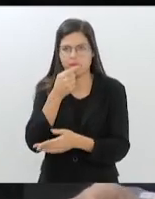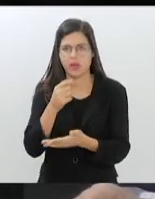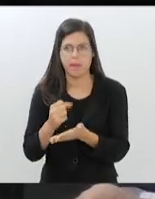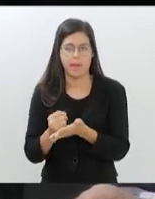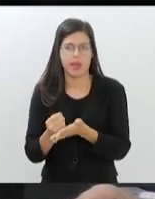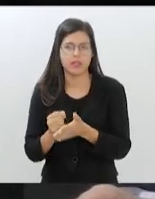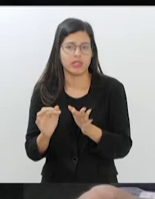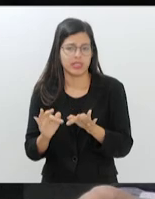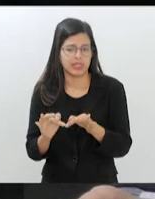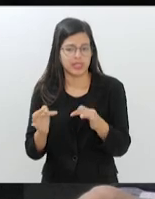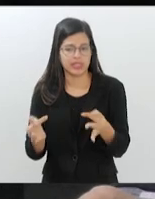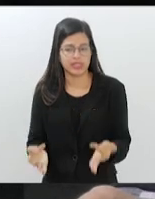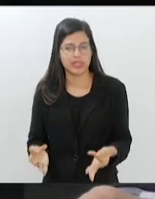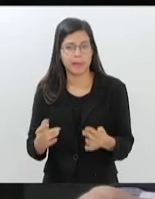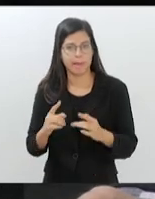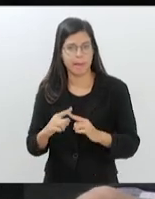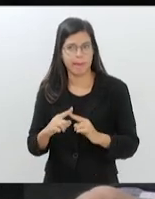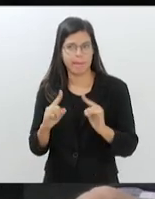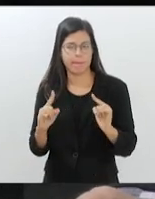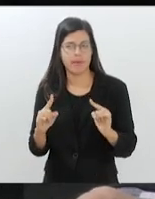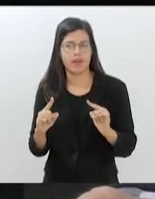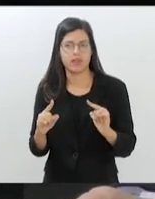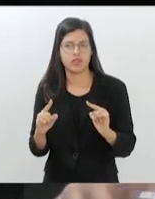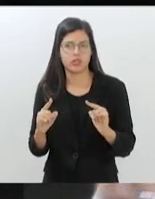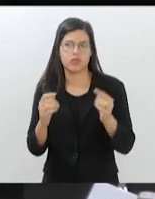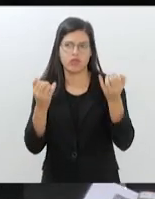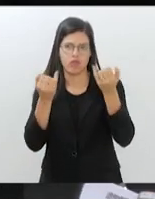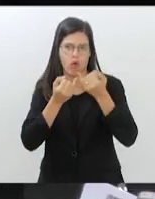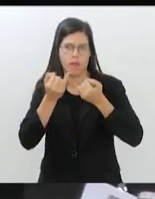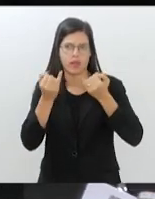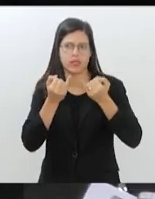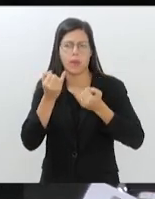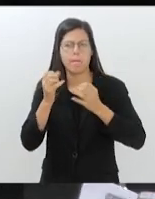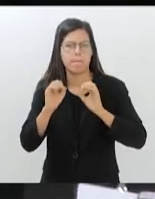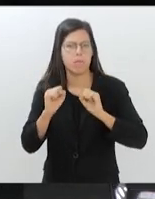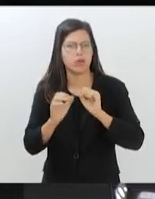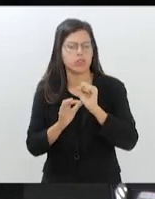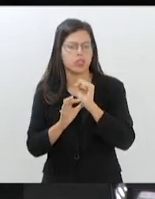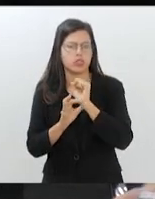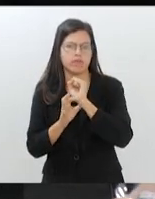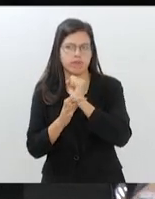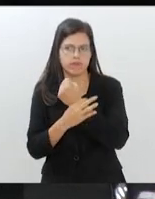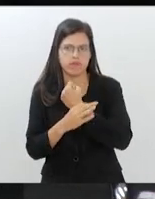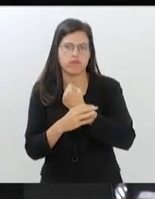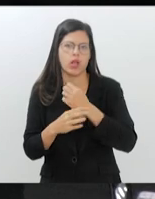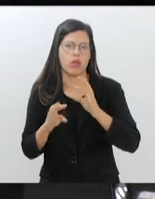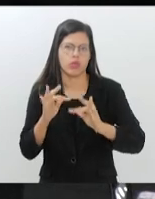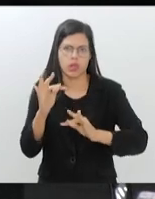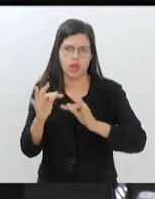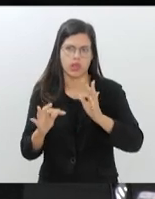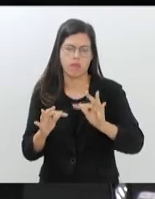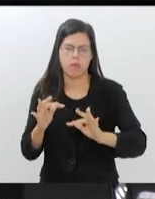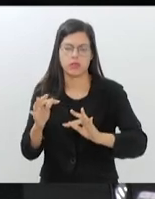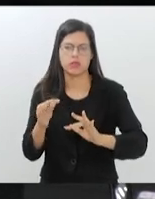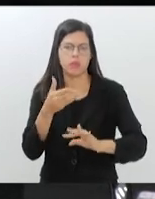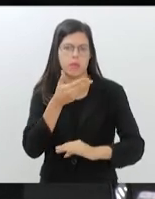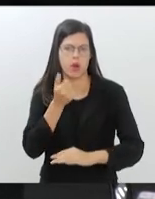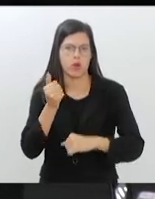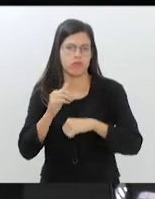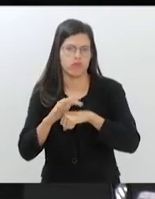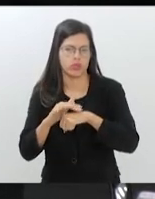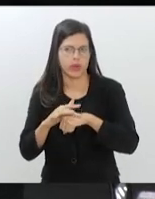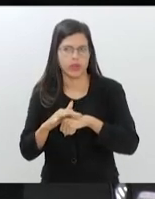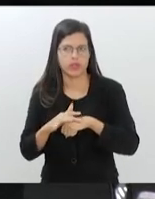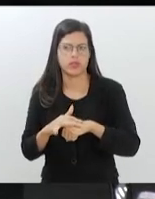simples mas que com uma informação Pode garantir um tratamento mais eficaz da doença foi